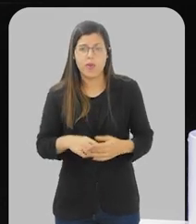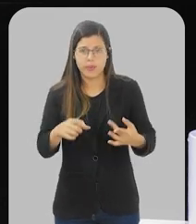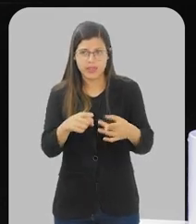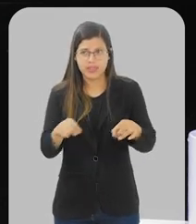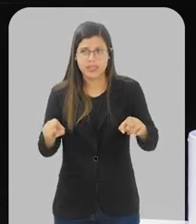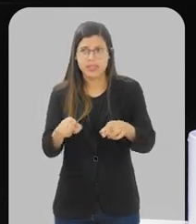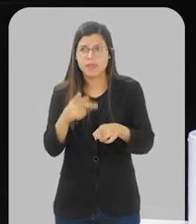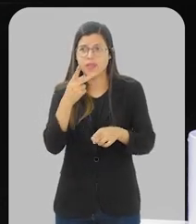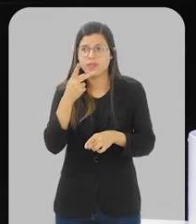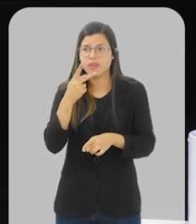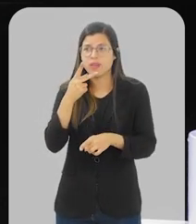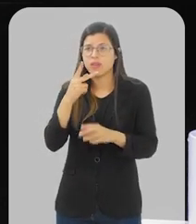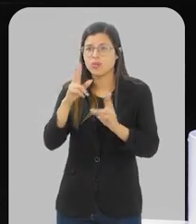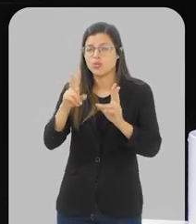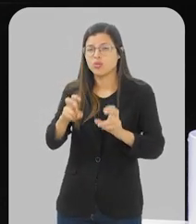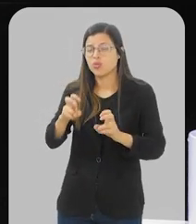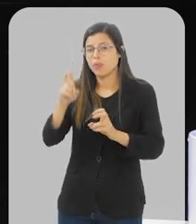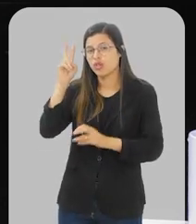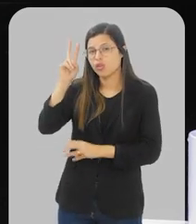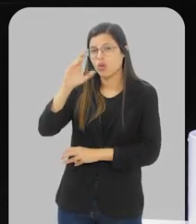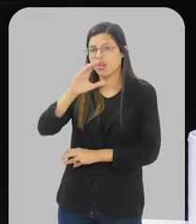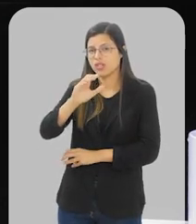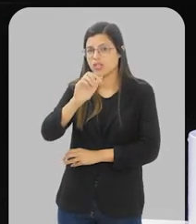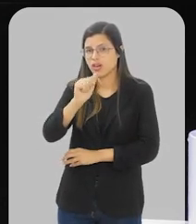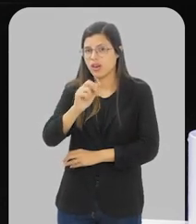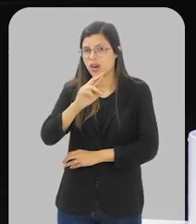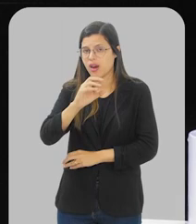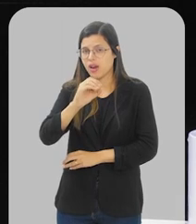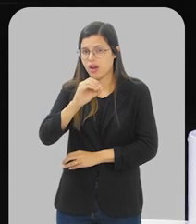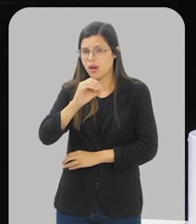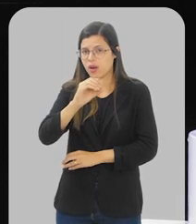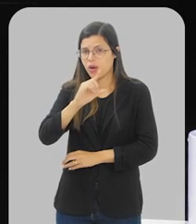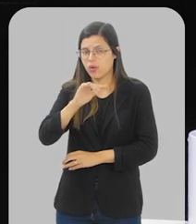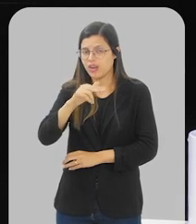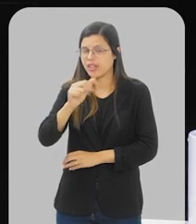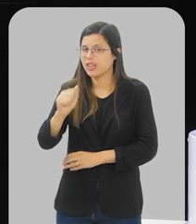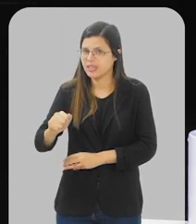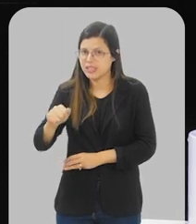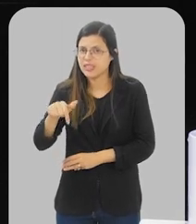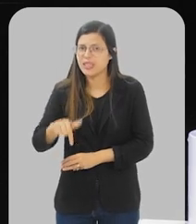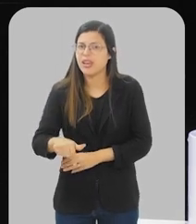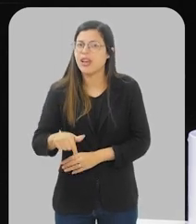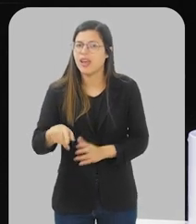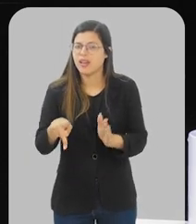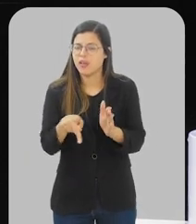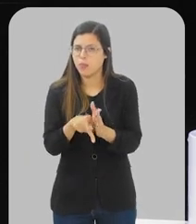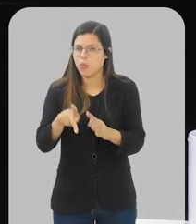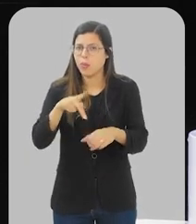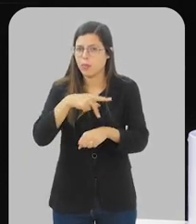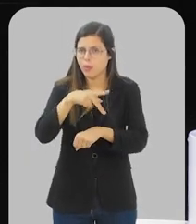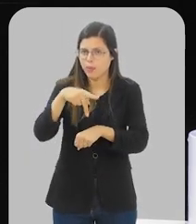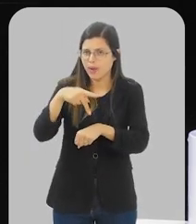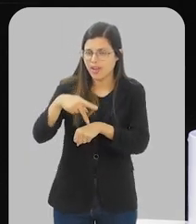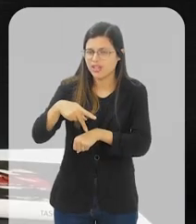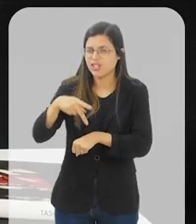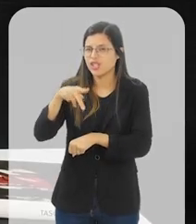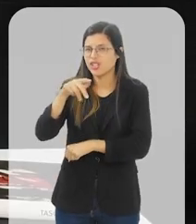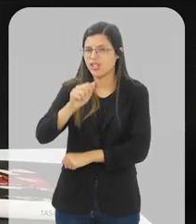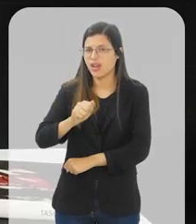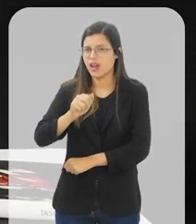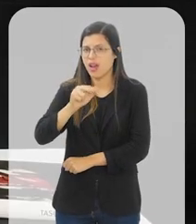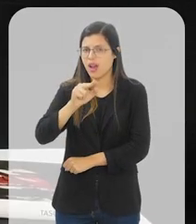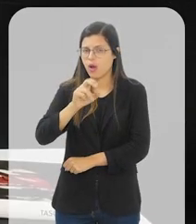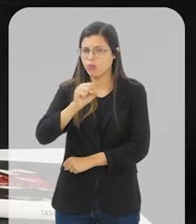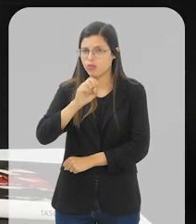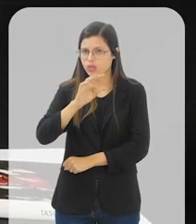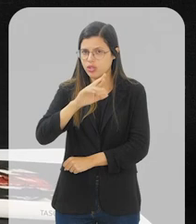a história da Carolina Josefa Leopoldina. Uhum. Eu não sabia que ela era austríaca. Tá. Pô, o